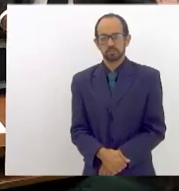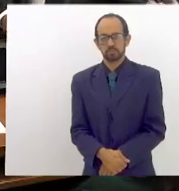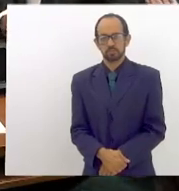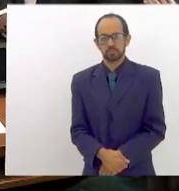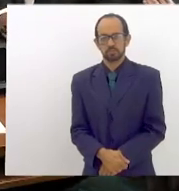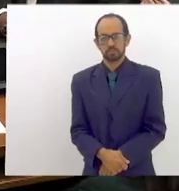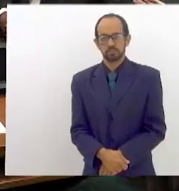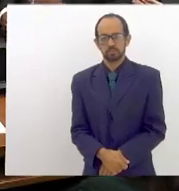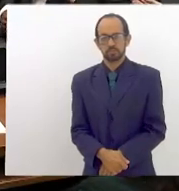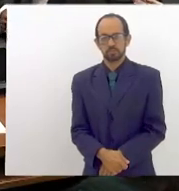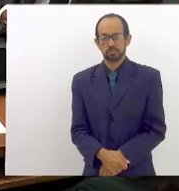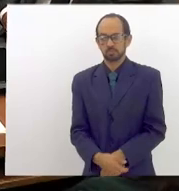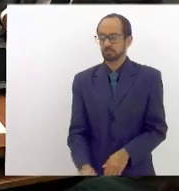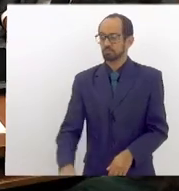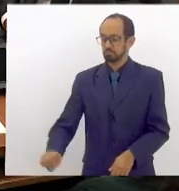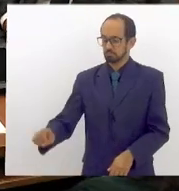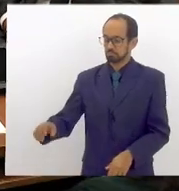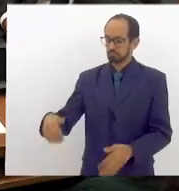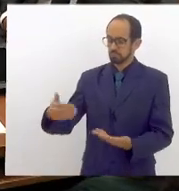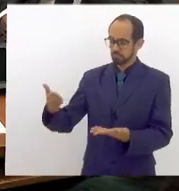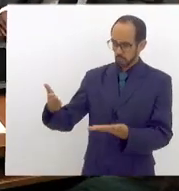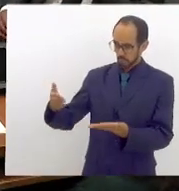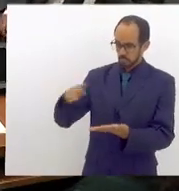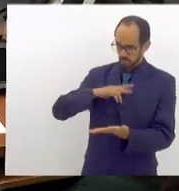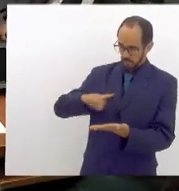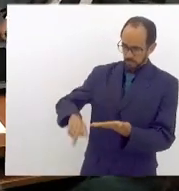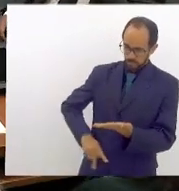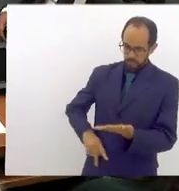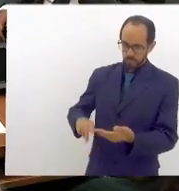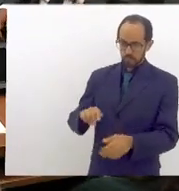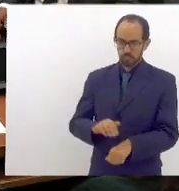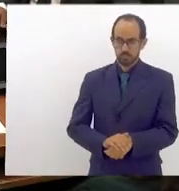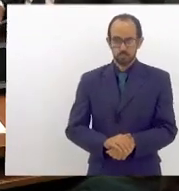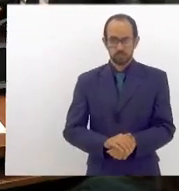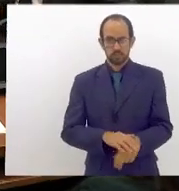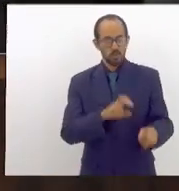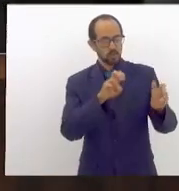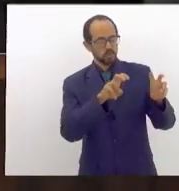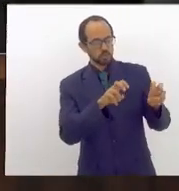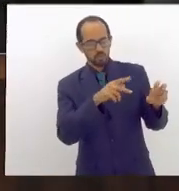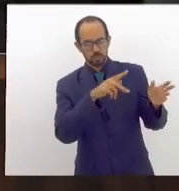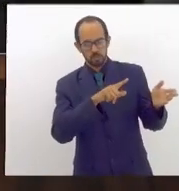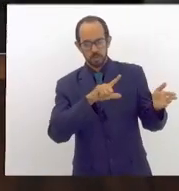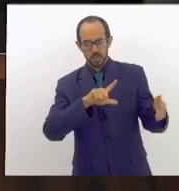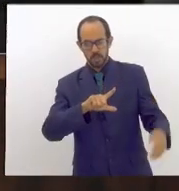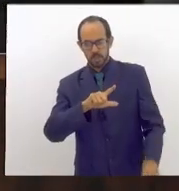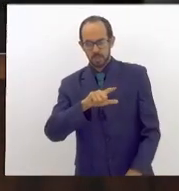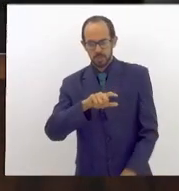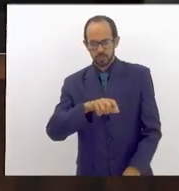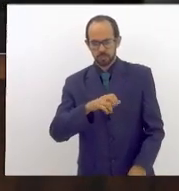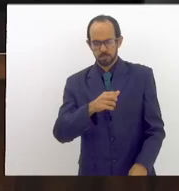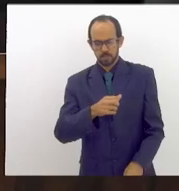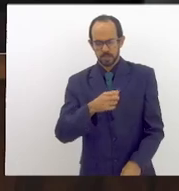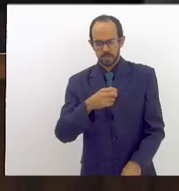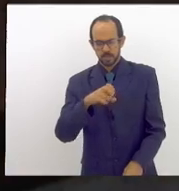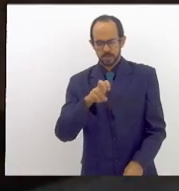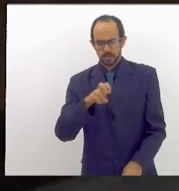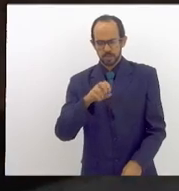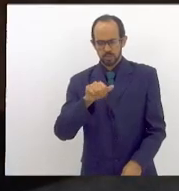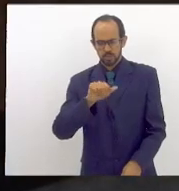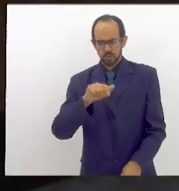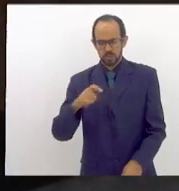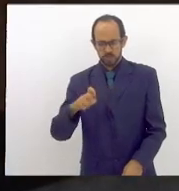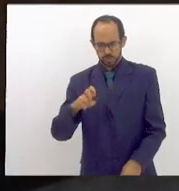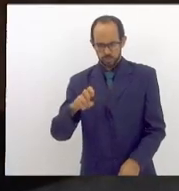pois não relação ao projeto de lei 65 15 vossa excelência Presidente